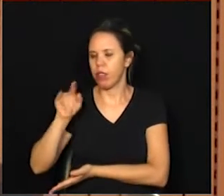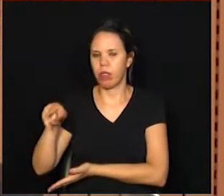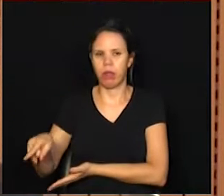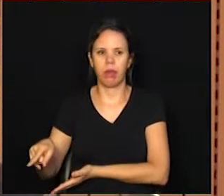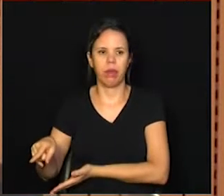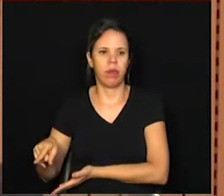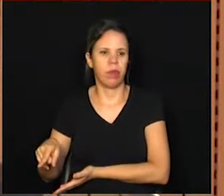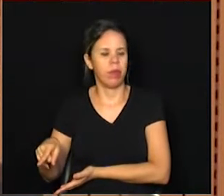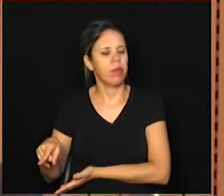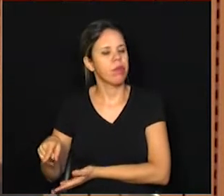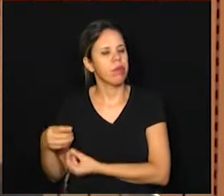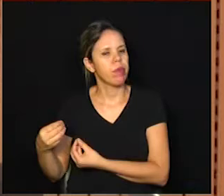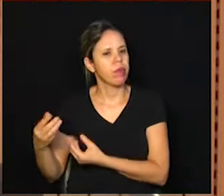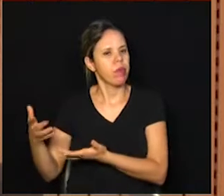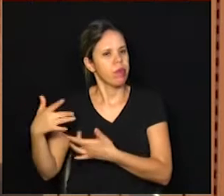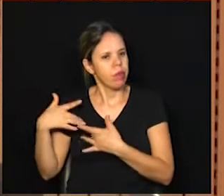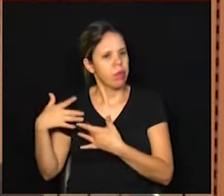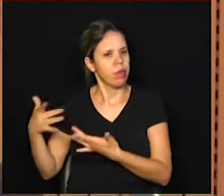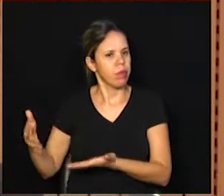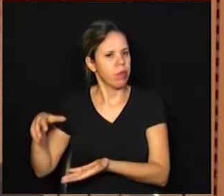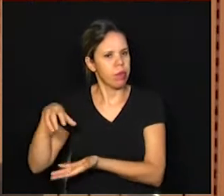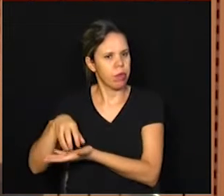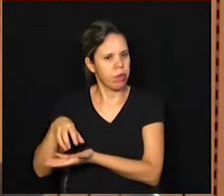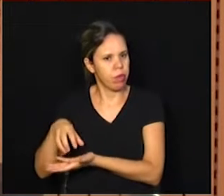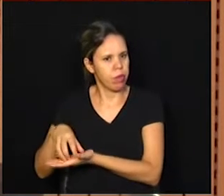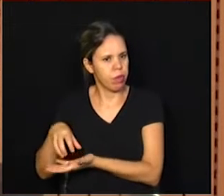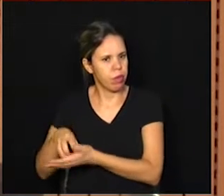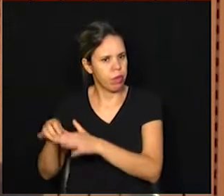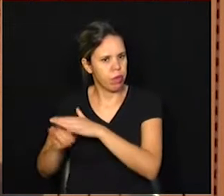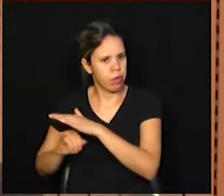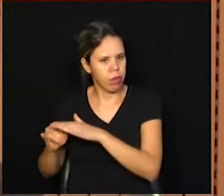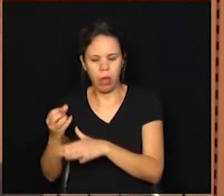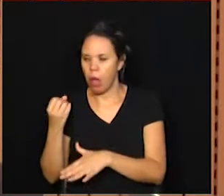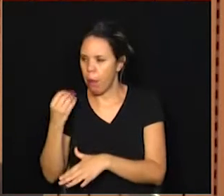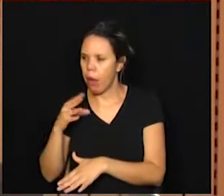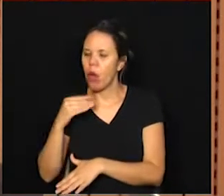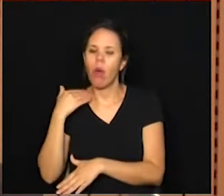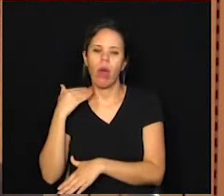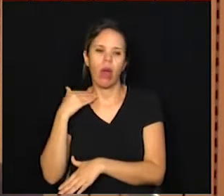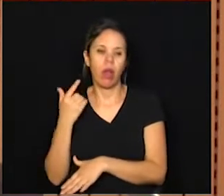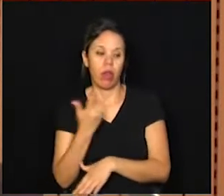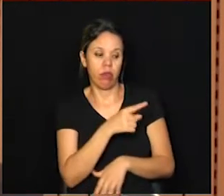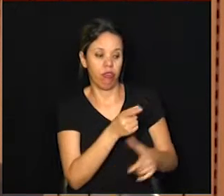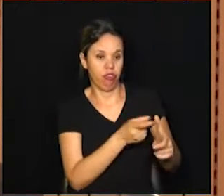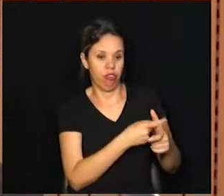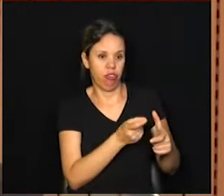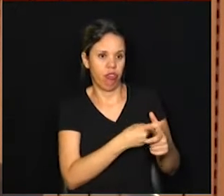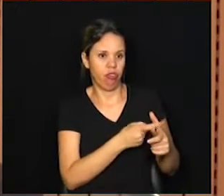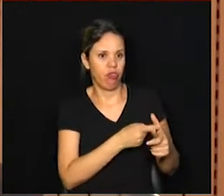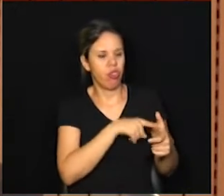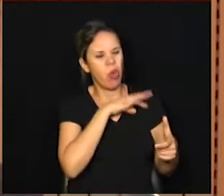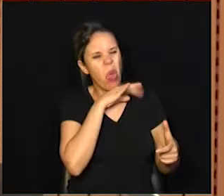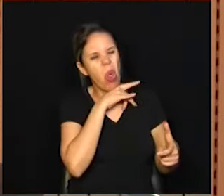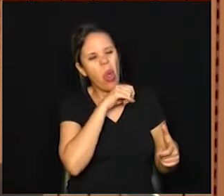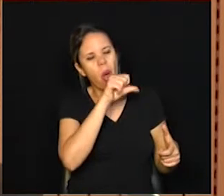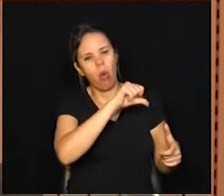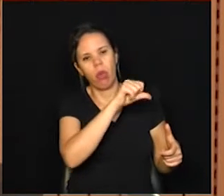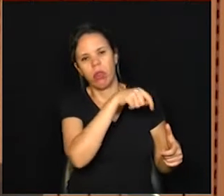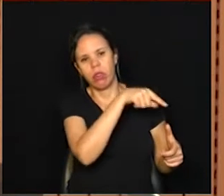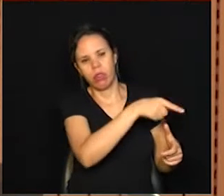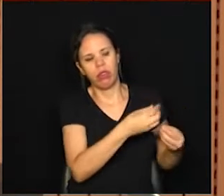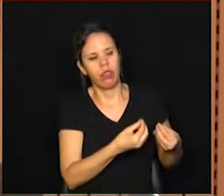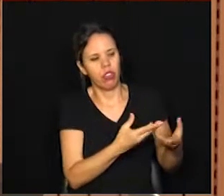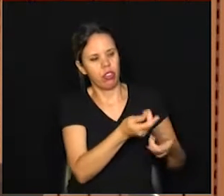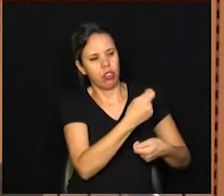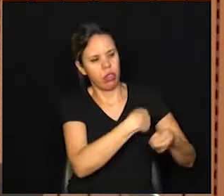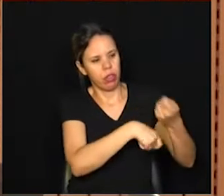com a parte boa do banco. E a parte que tinha dívidas foi entregue para a